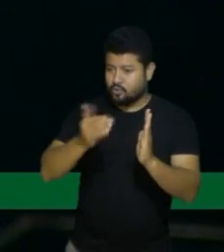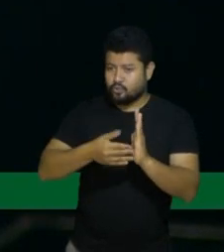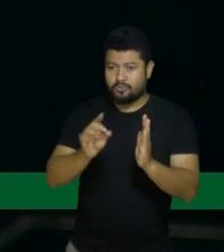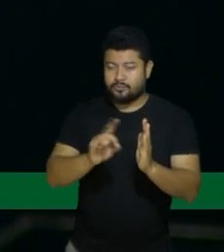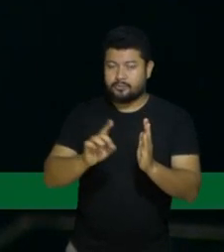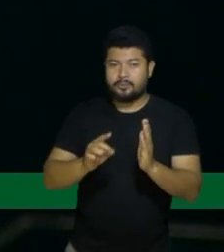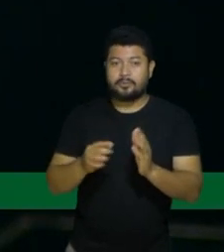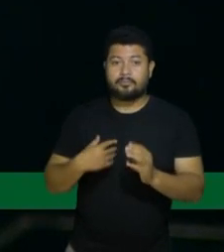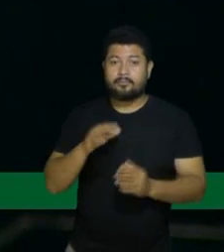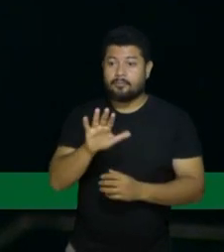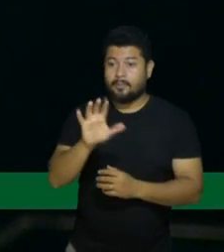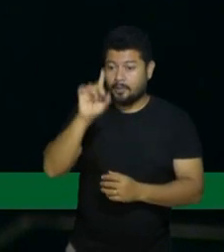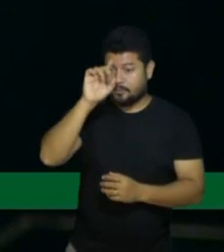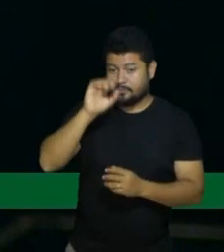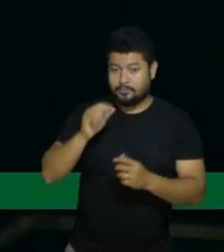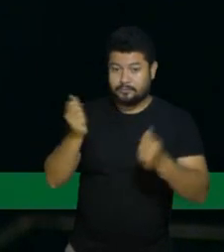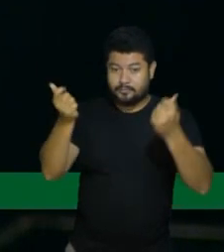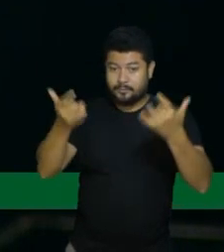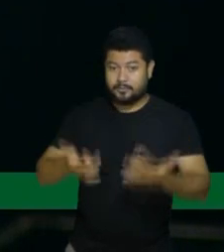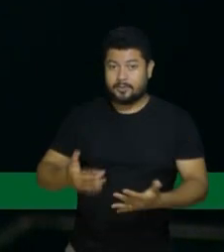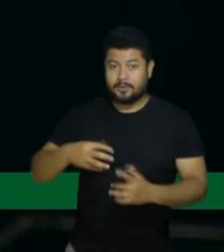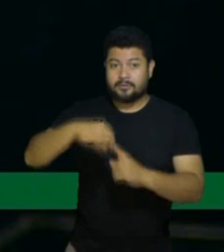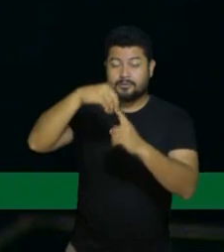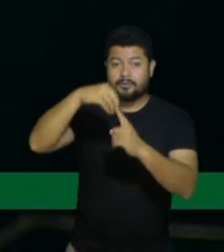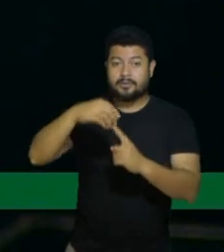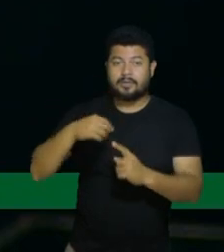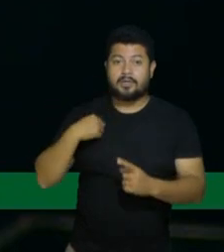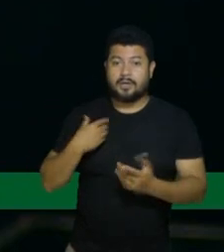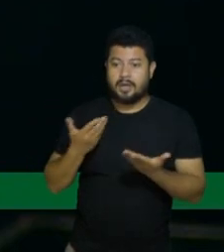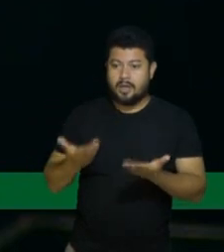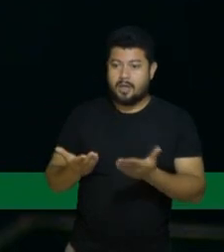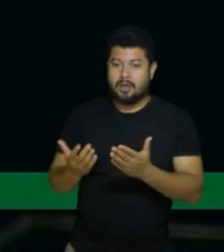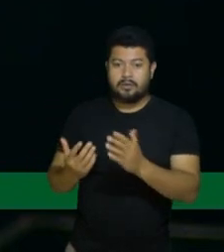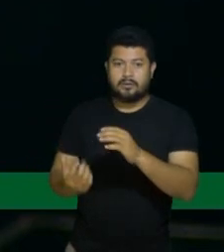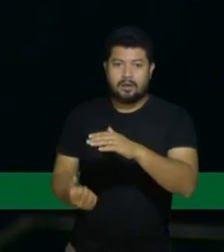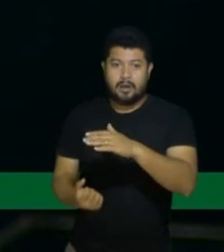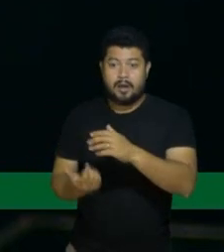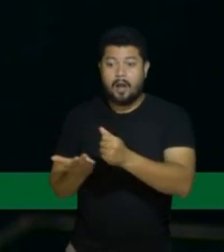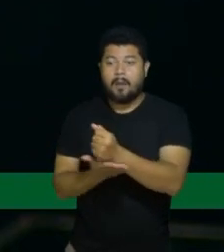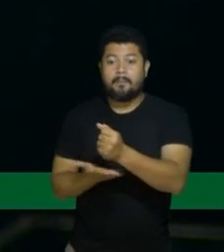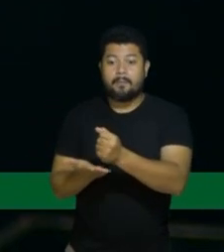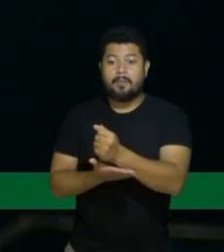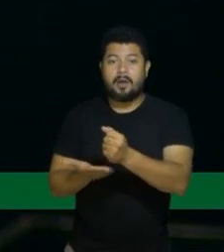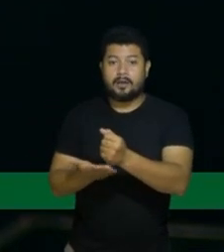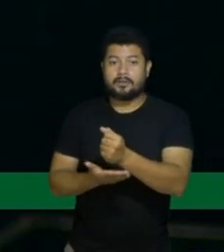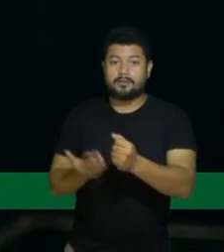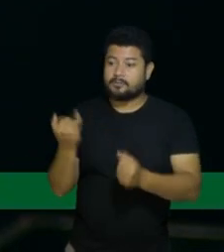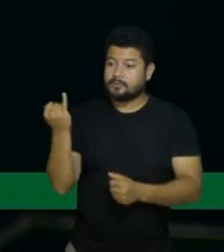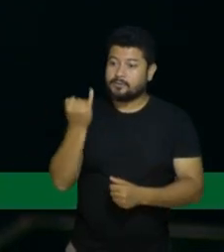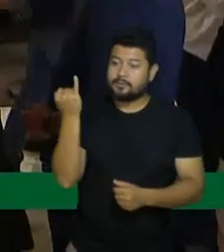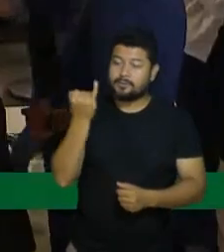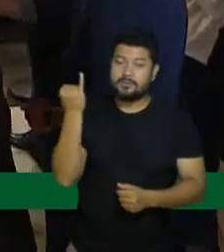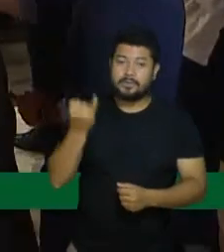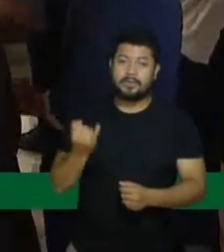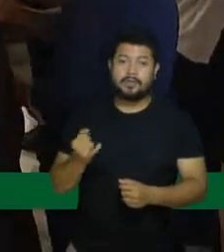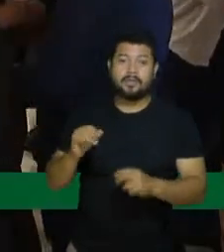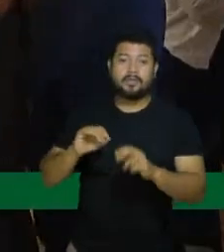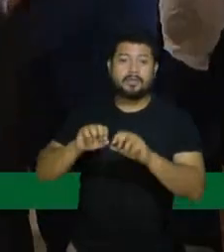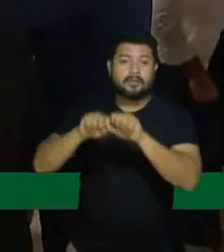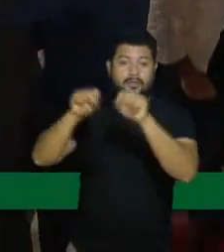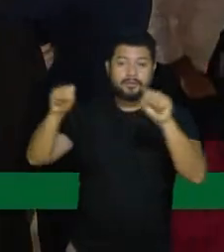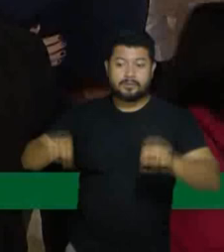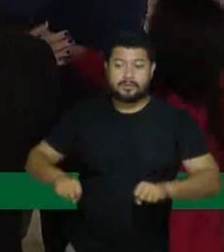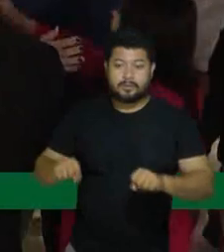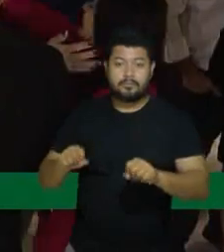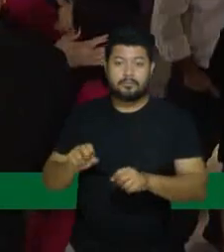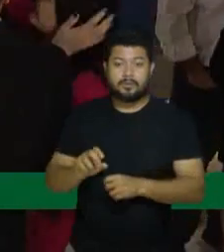apenas um Centro de Saúde mas um pilar fundamental no na na rede de atendimento do Sistema Único